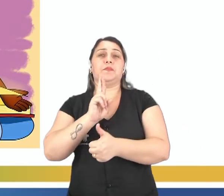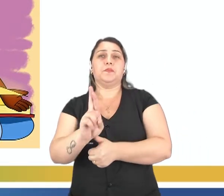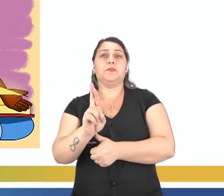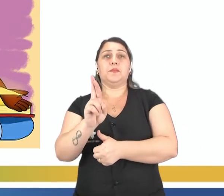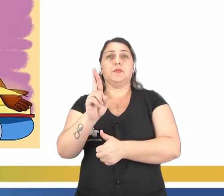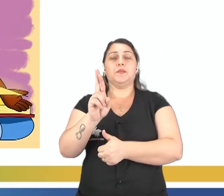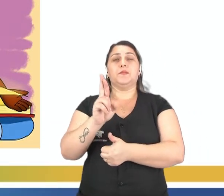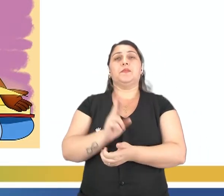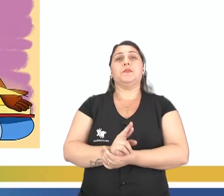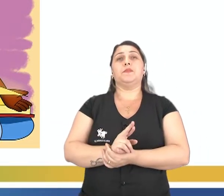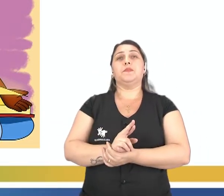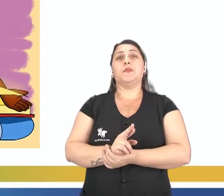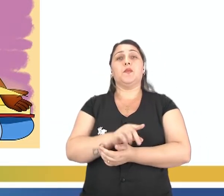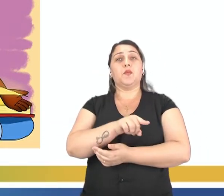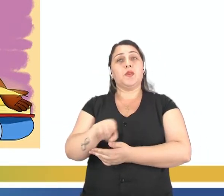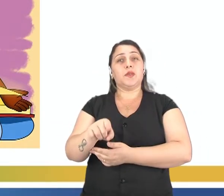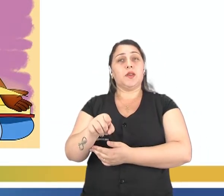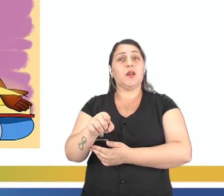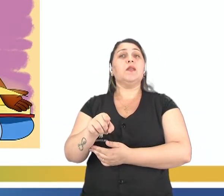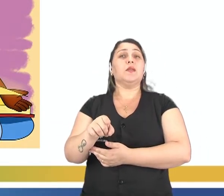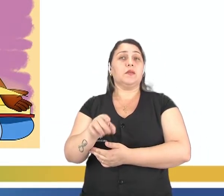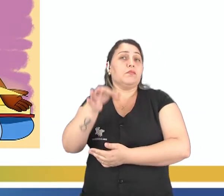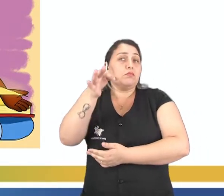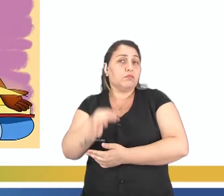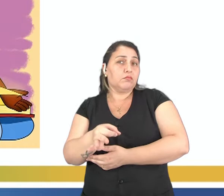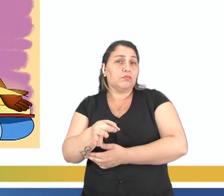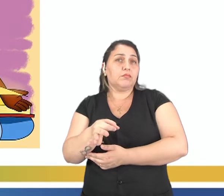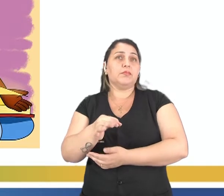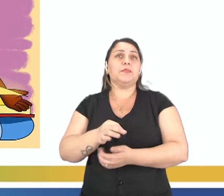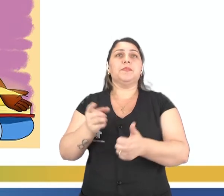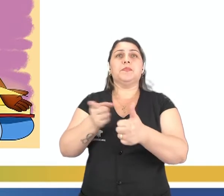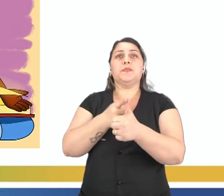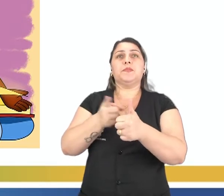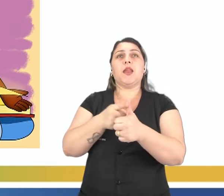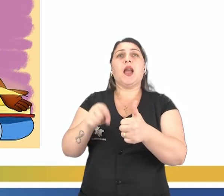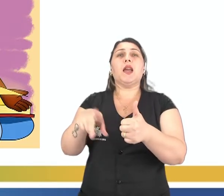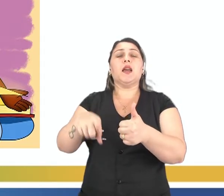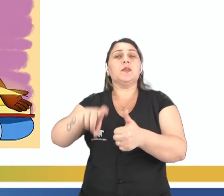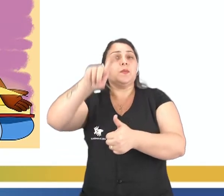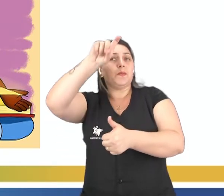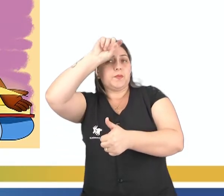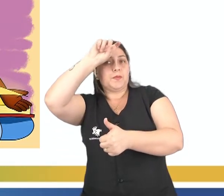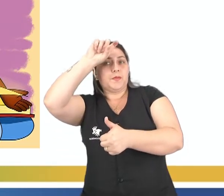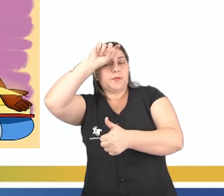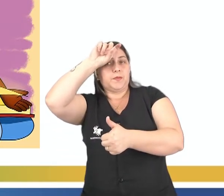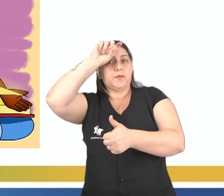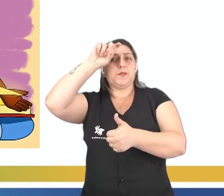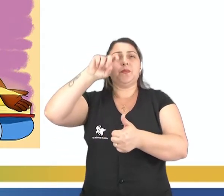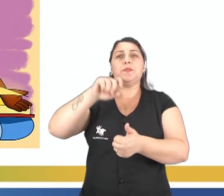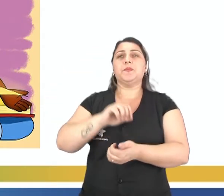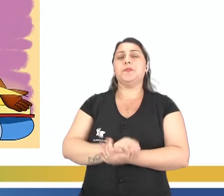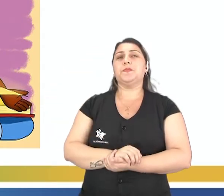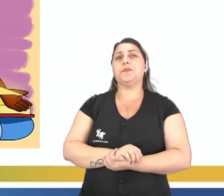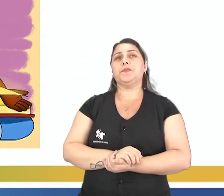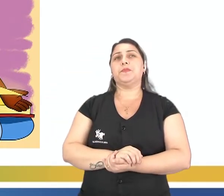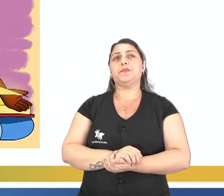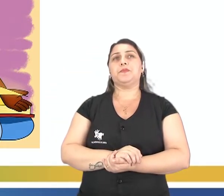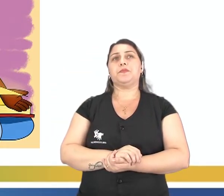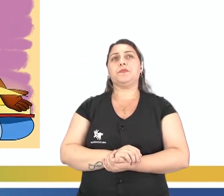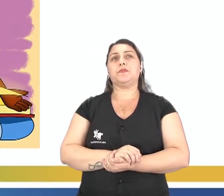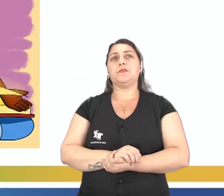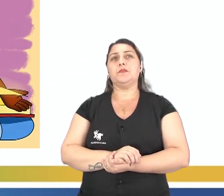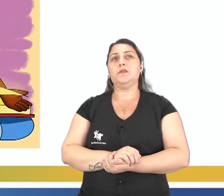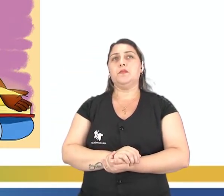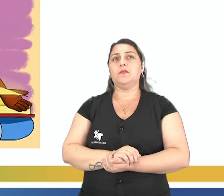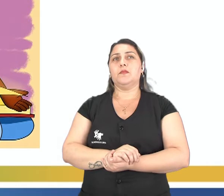as perguntas de acordo com o que você considerar correto. Primeiro, quem foi Zumbi dos Palmares?